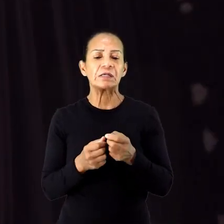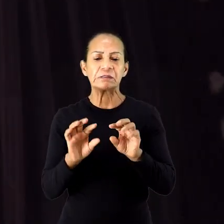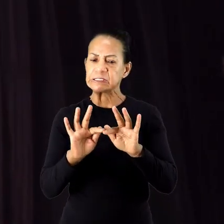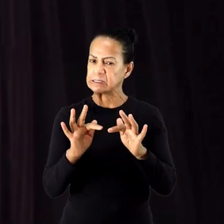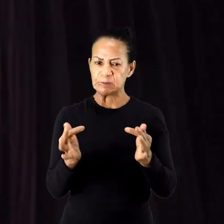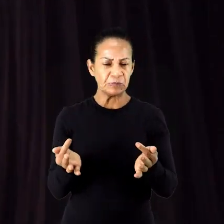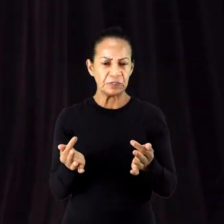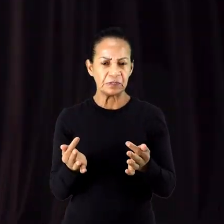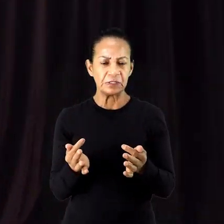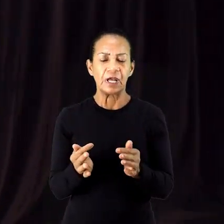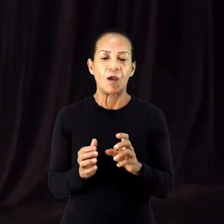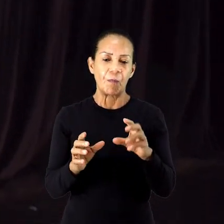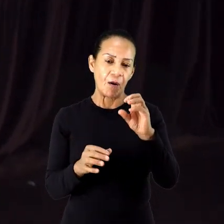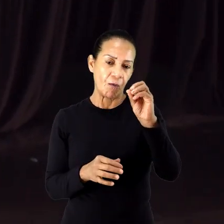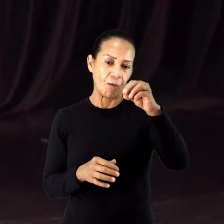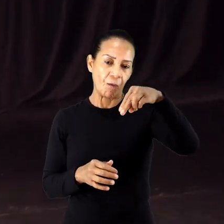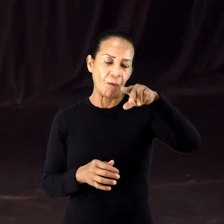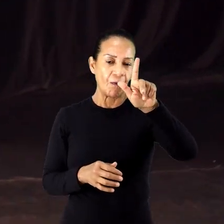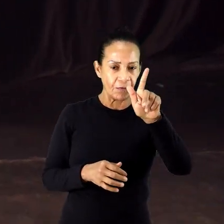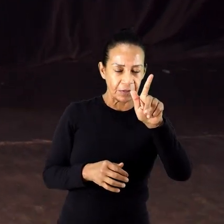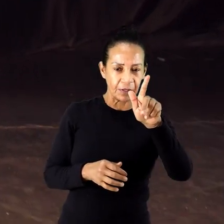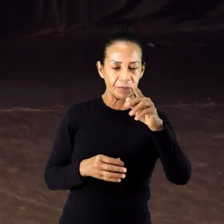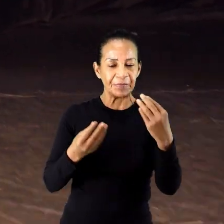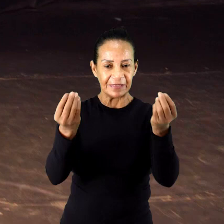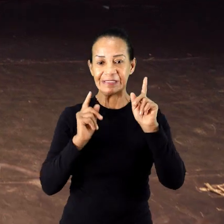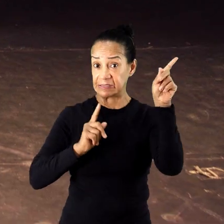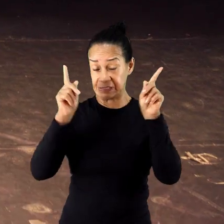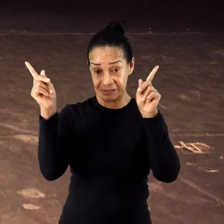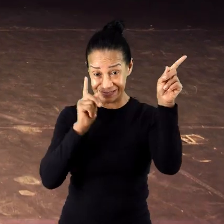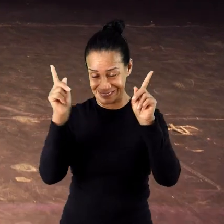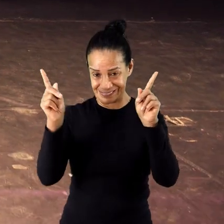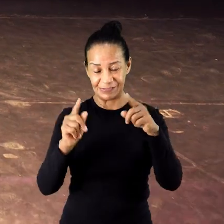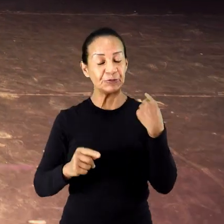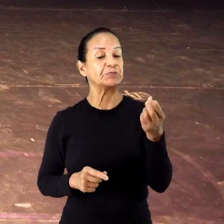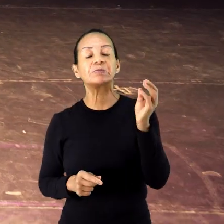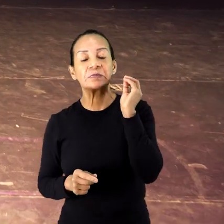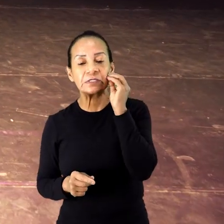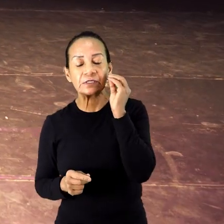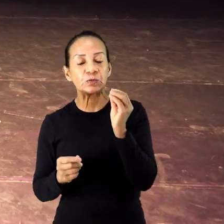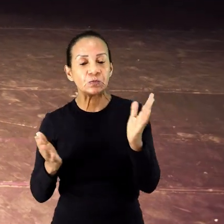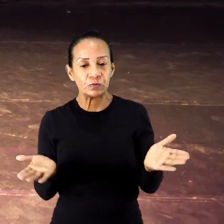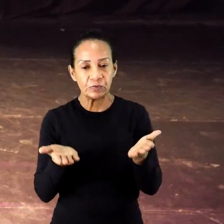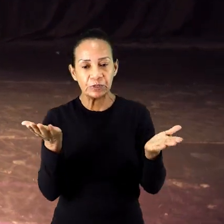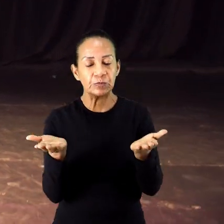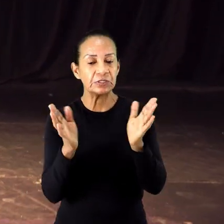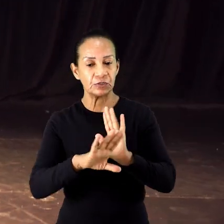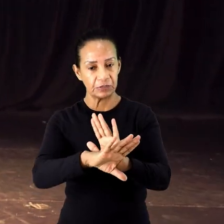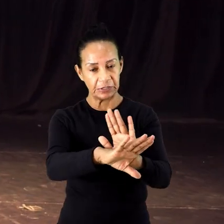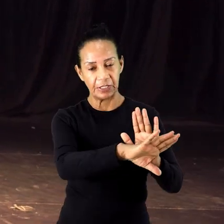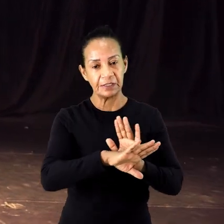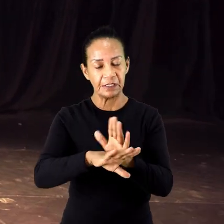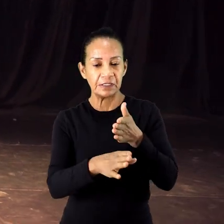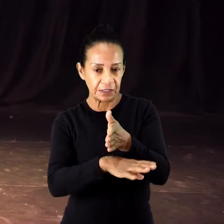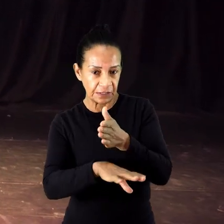Pumas Urbanas, ele é sem fins lucrativos, né, é uma ONG, trazendo lazer, né, e tentando contribuir com esse acesso à cultura